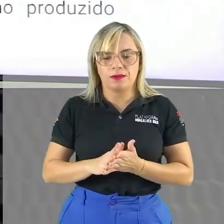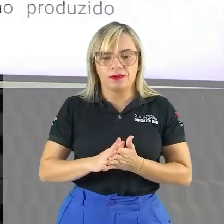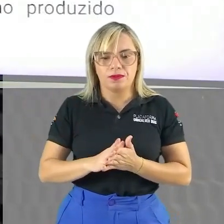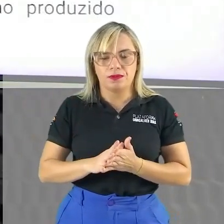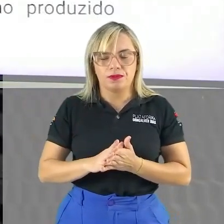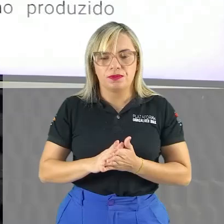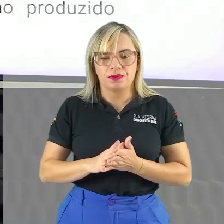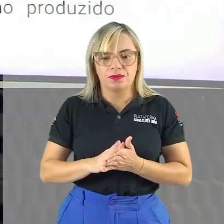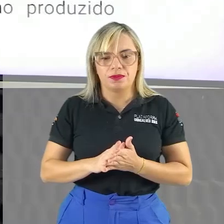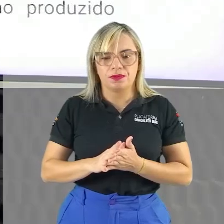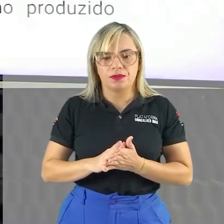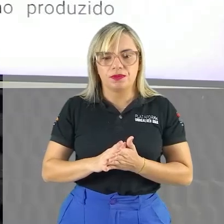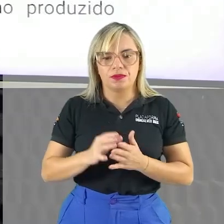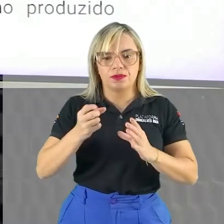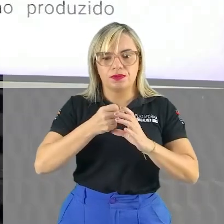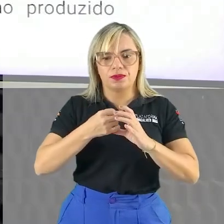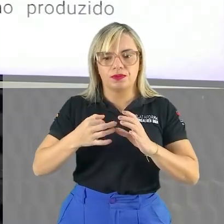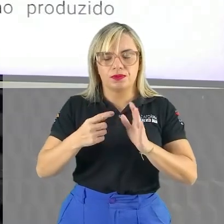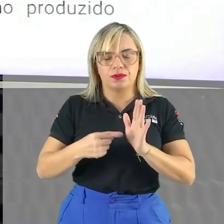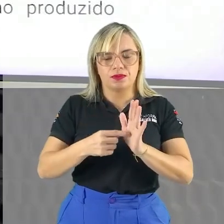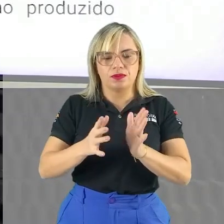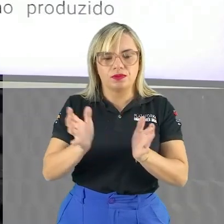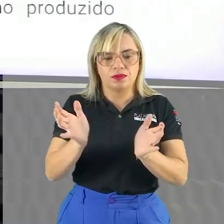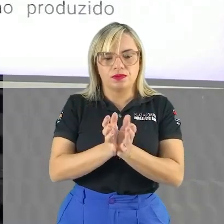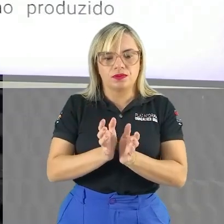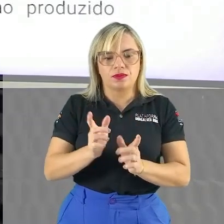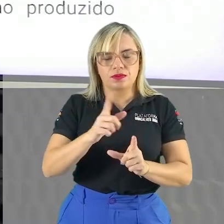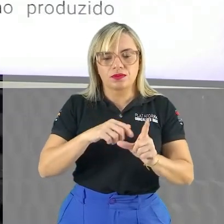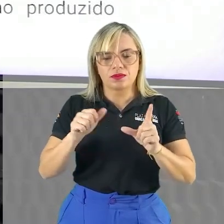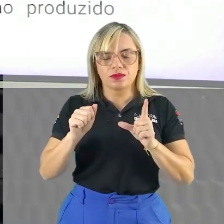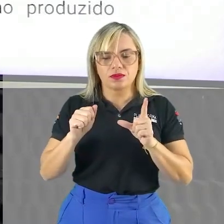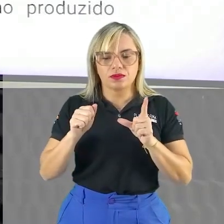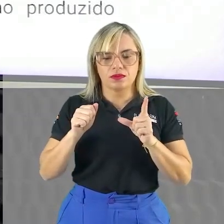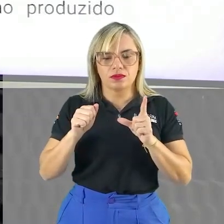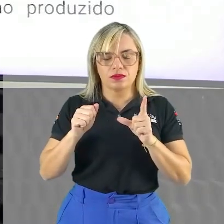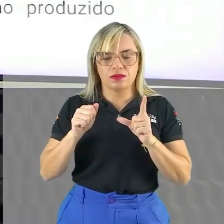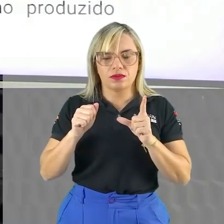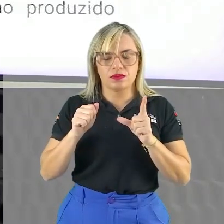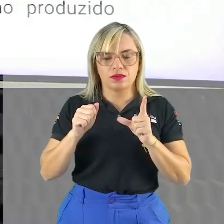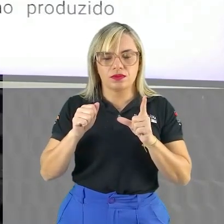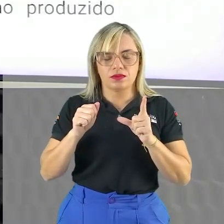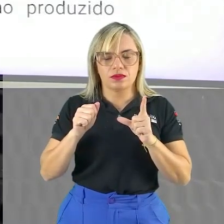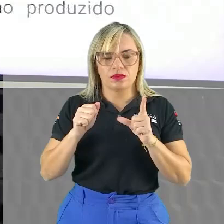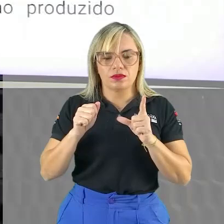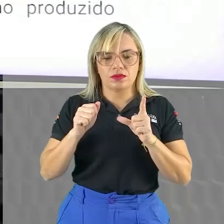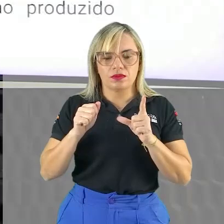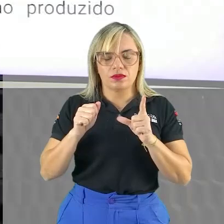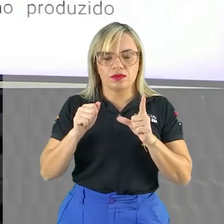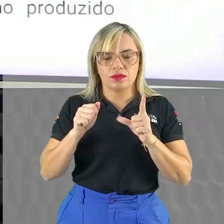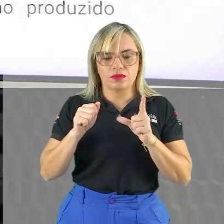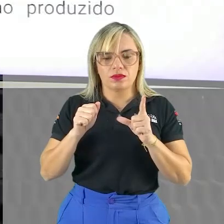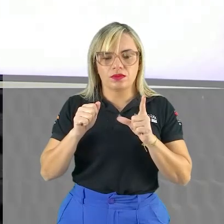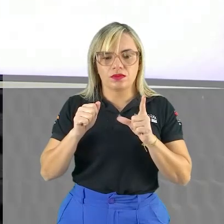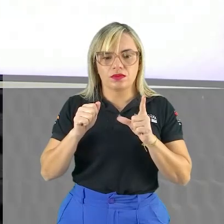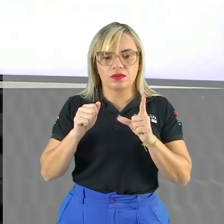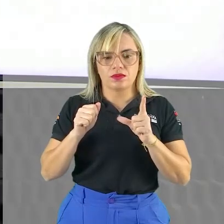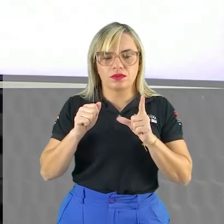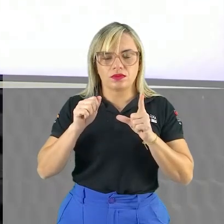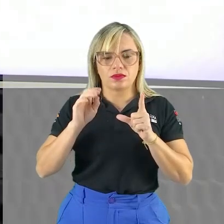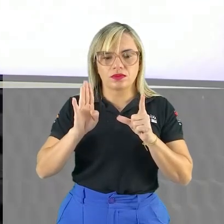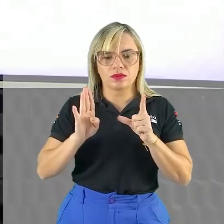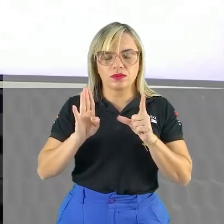letra A, a elaboração de um conjunto de obras que apontou especificidades da cultura maranhense, se comparado ao produzido em outras regiões do